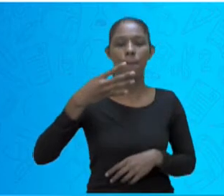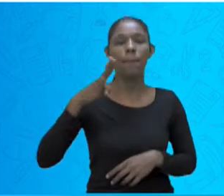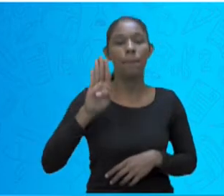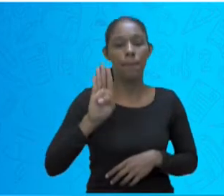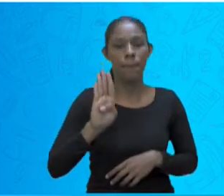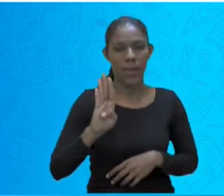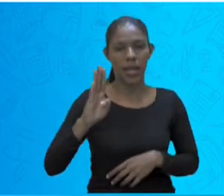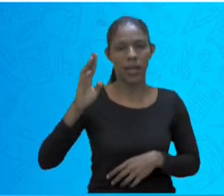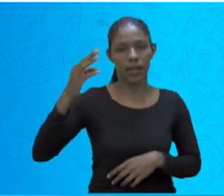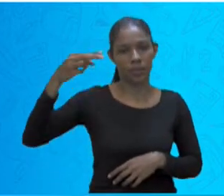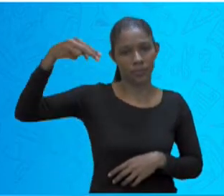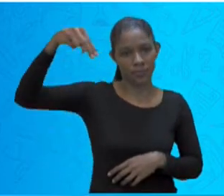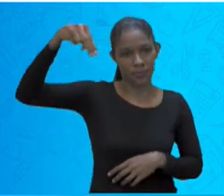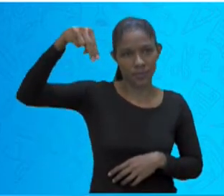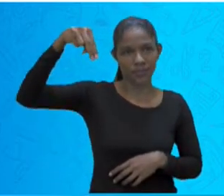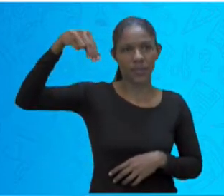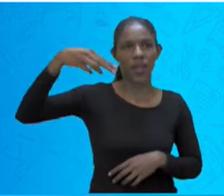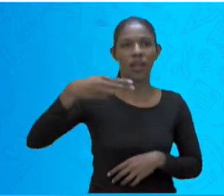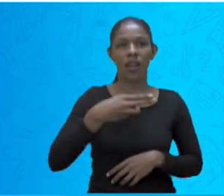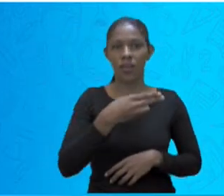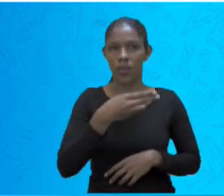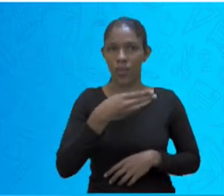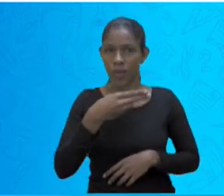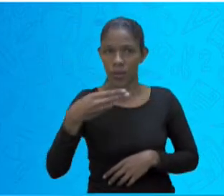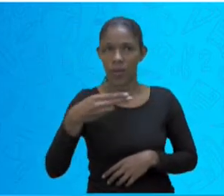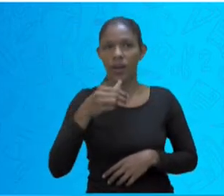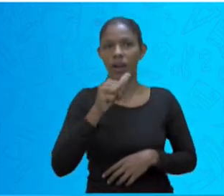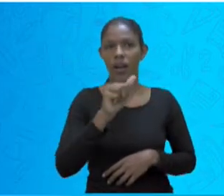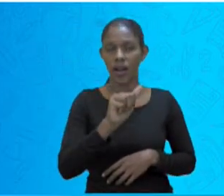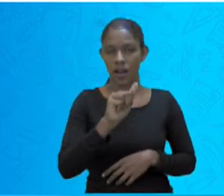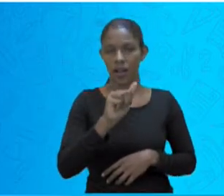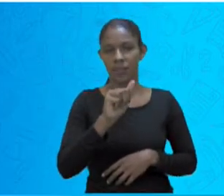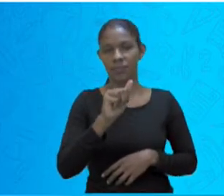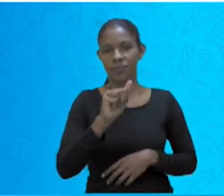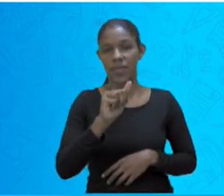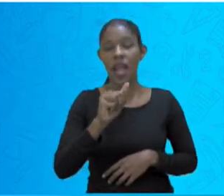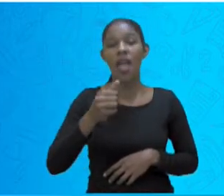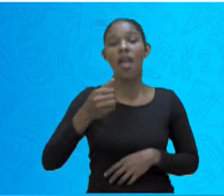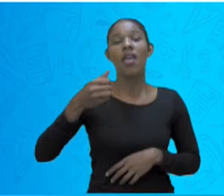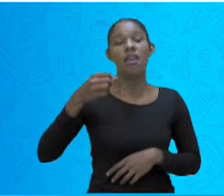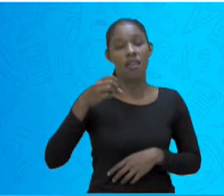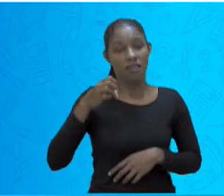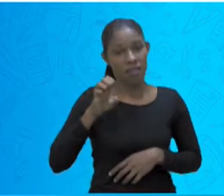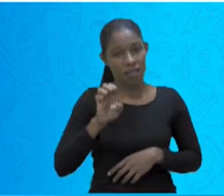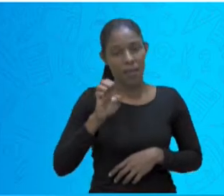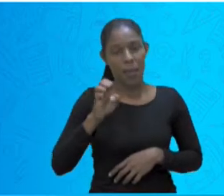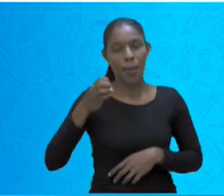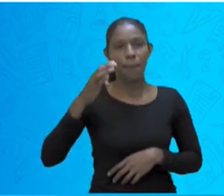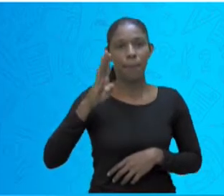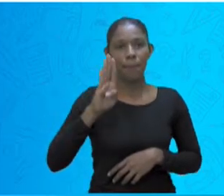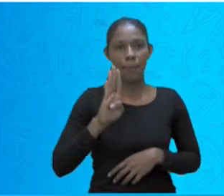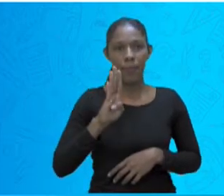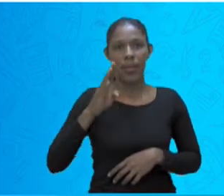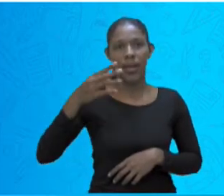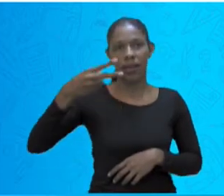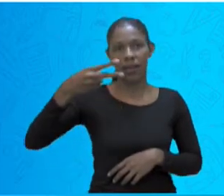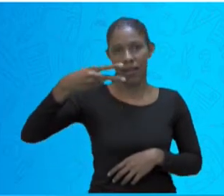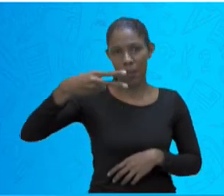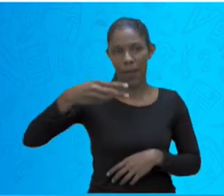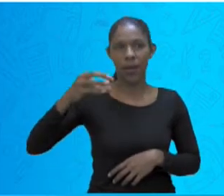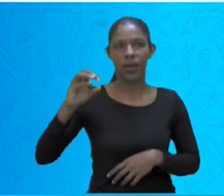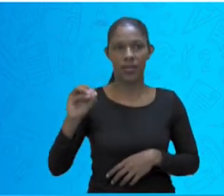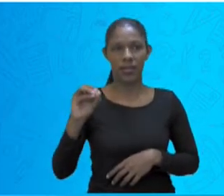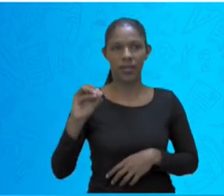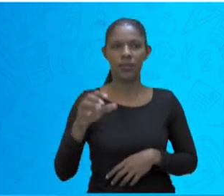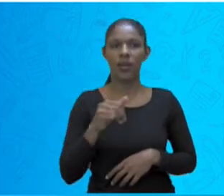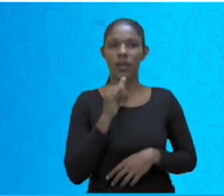36. Raiz quadrada de 1 é 1. Raiz quadrada de 36 é 6, pois 1